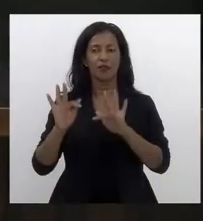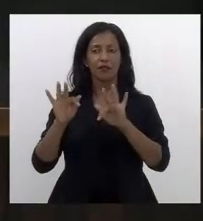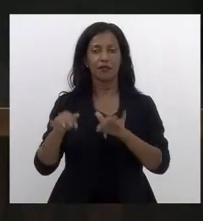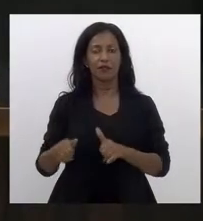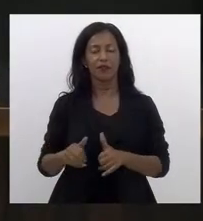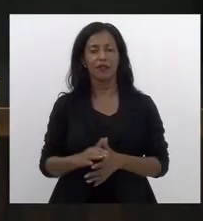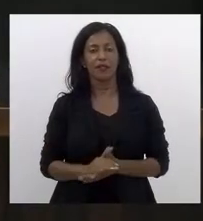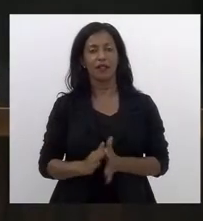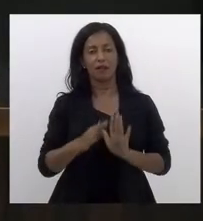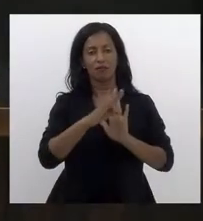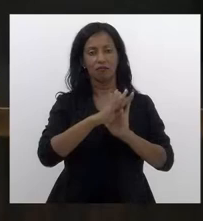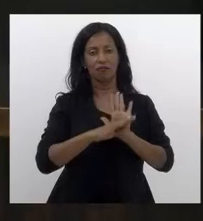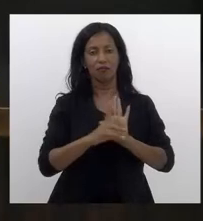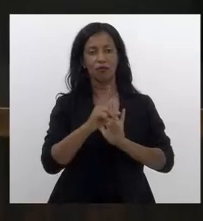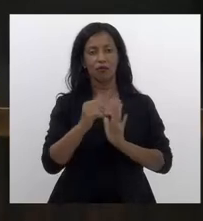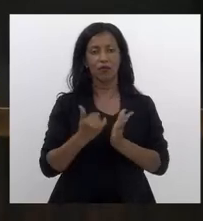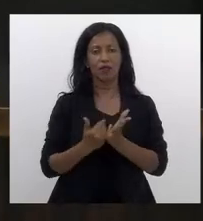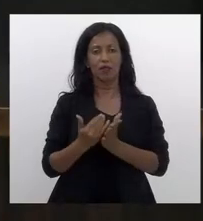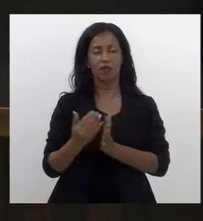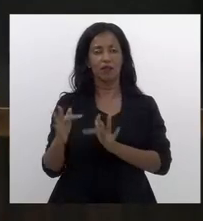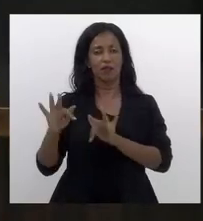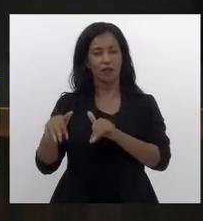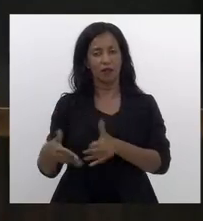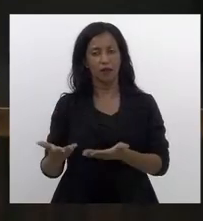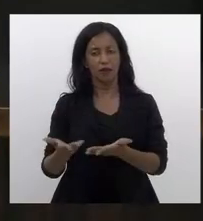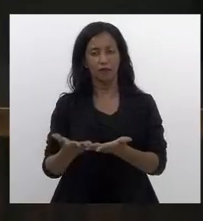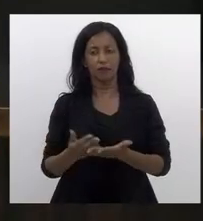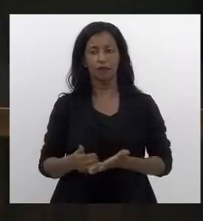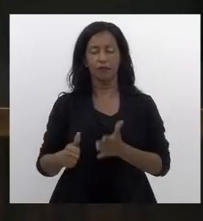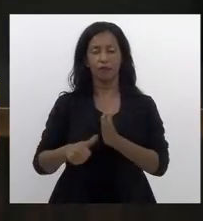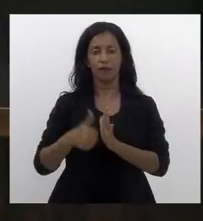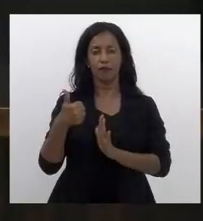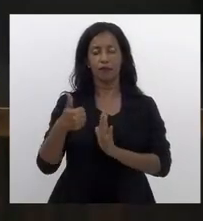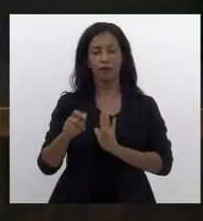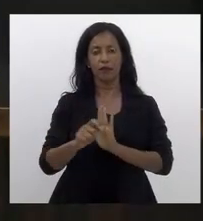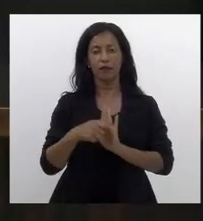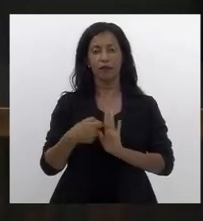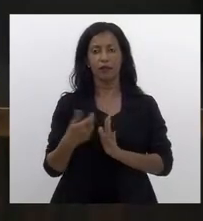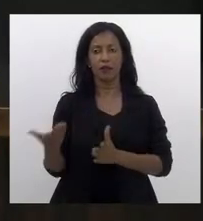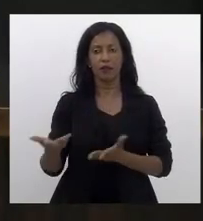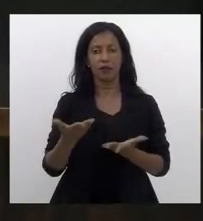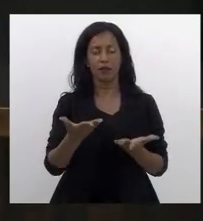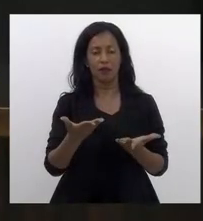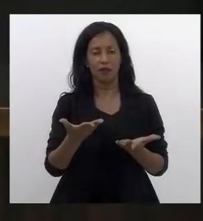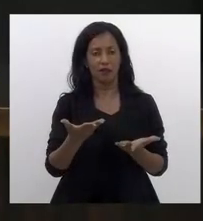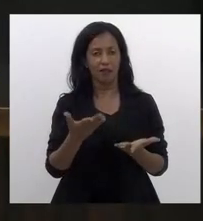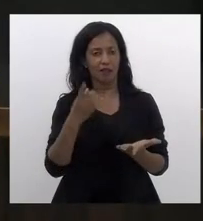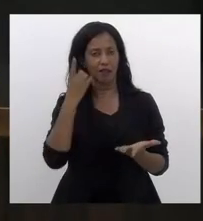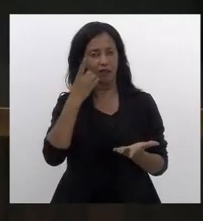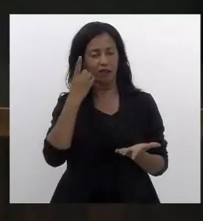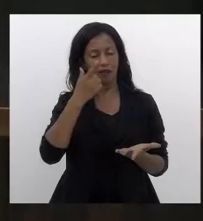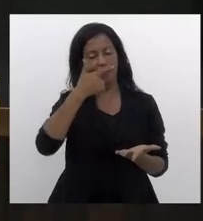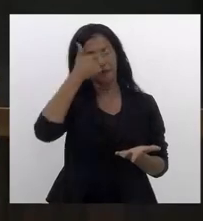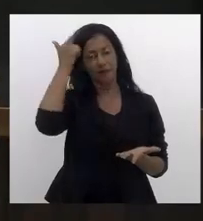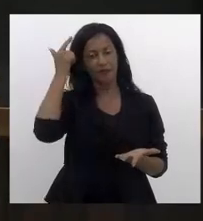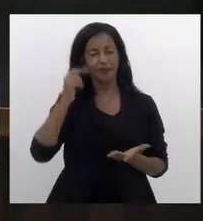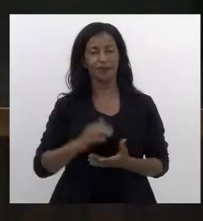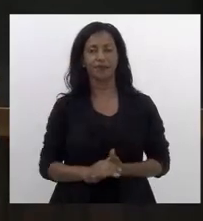encerra-se aqui a ordem do dia, inicia-se o expediente final. Primeiro orador inscrito é o nosso queridíssimo deputado Luiz